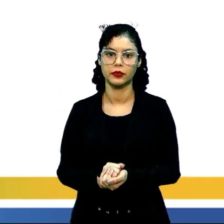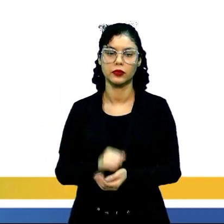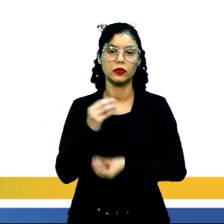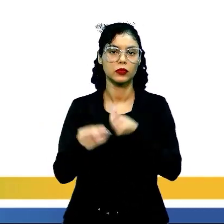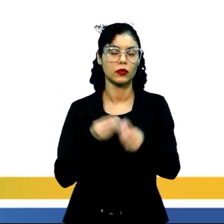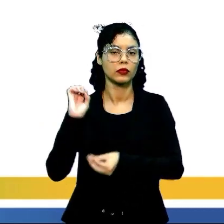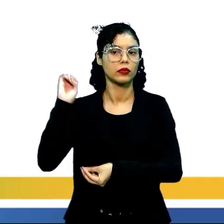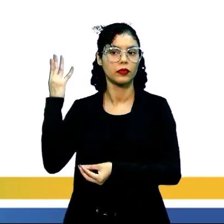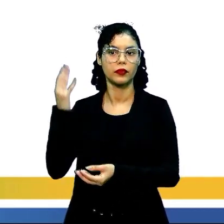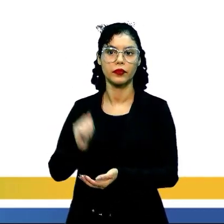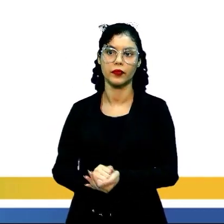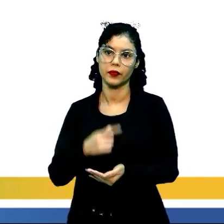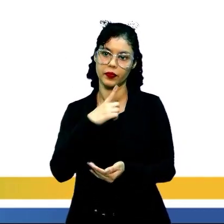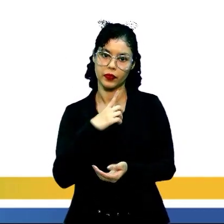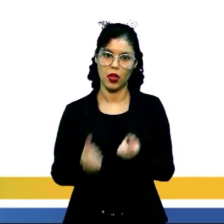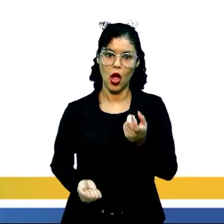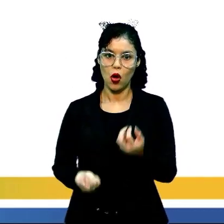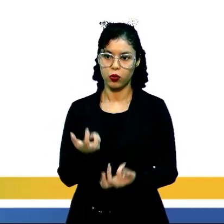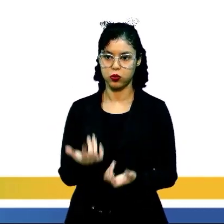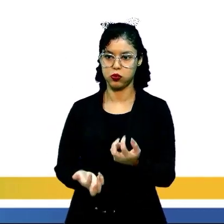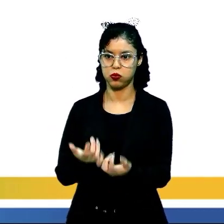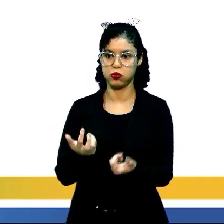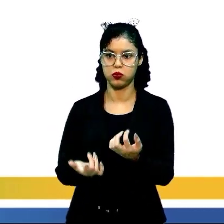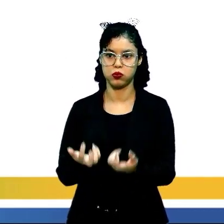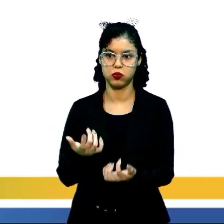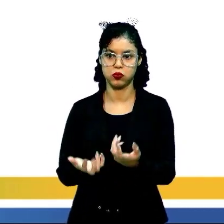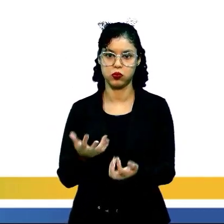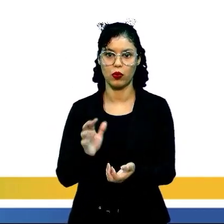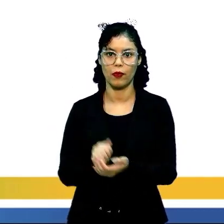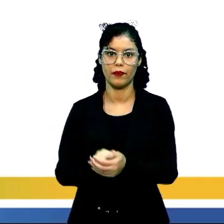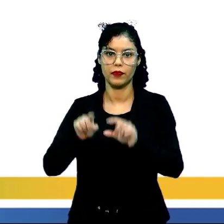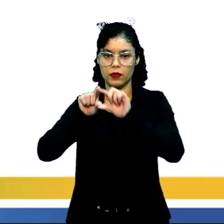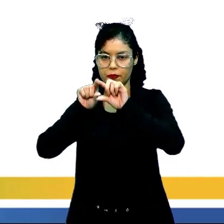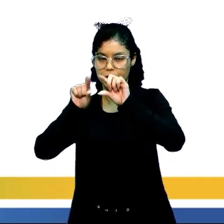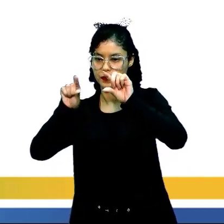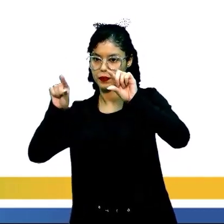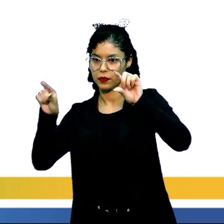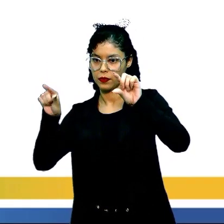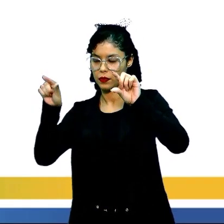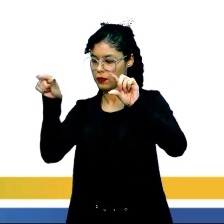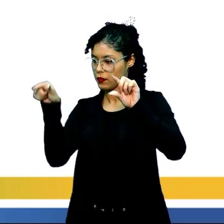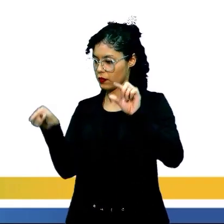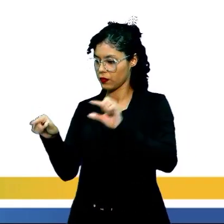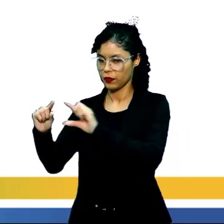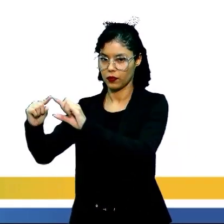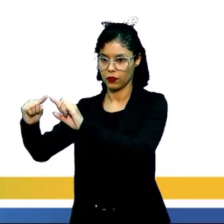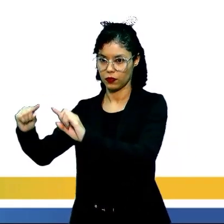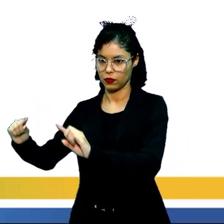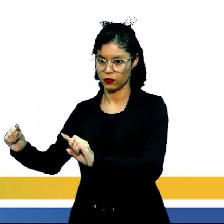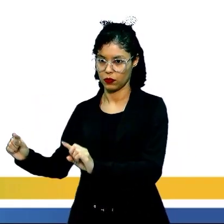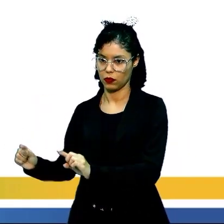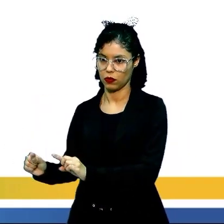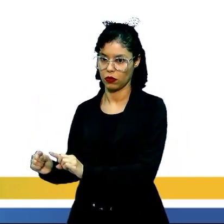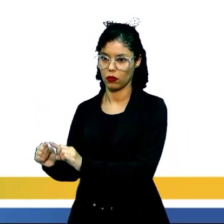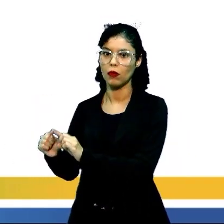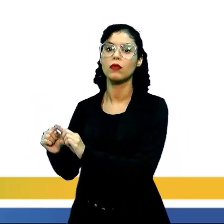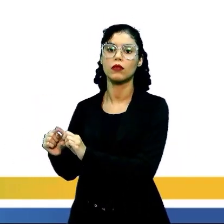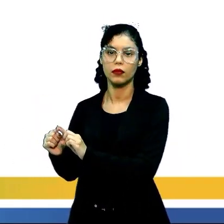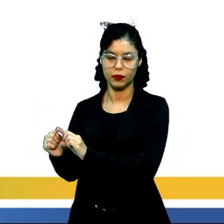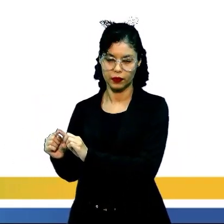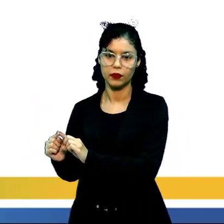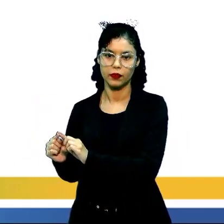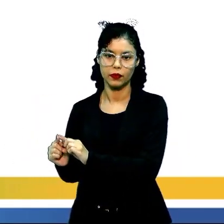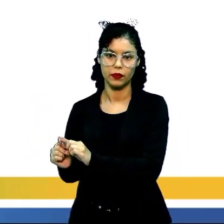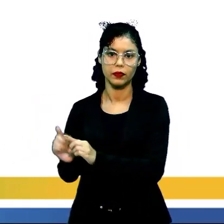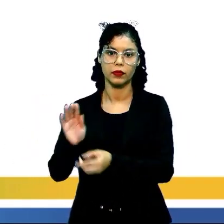que ele funciona? Temos um aquecimento, temos o condensador, temos o resfriamento desse condensador e no final